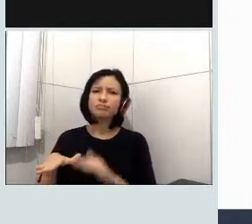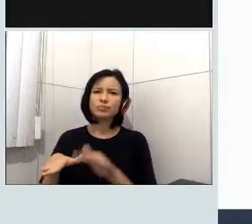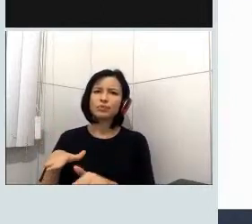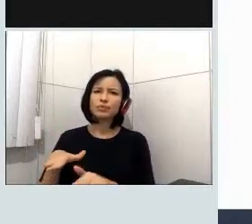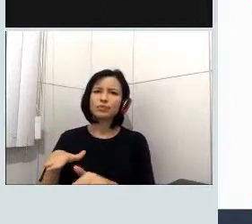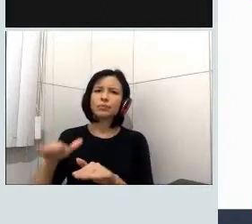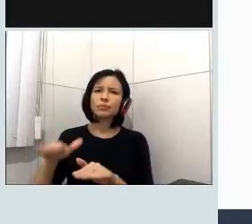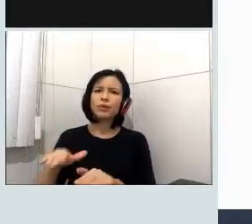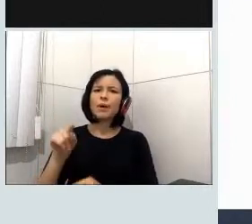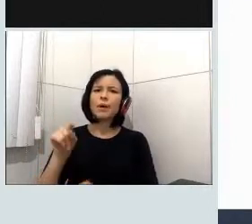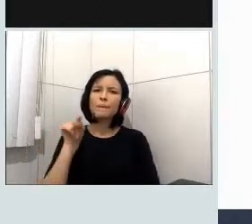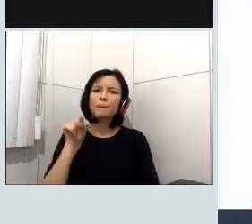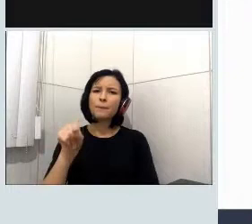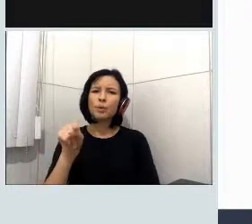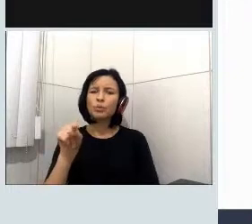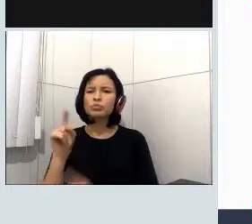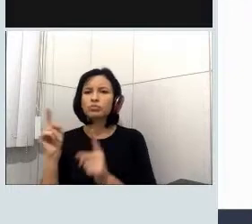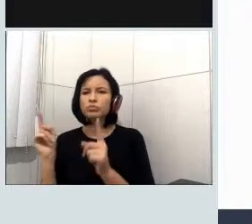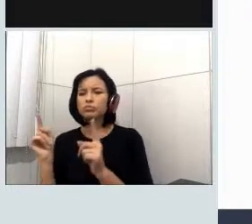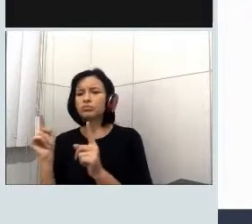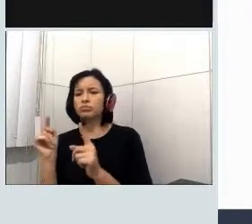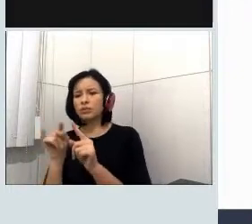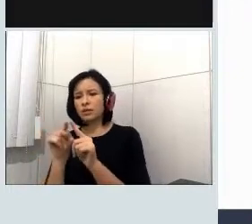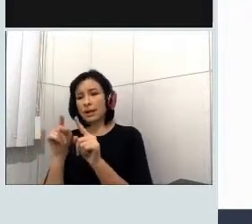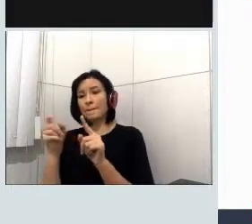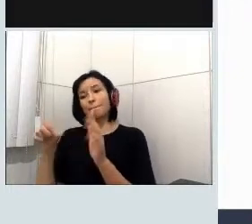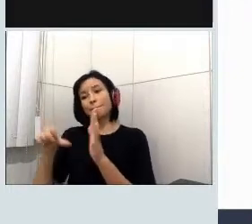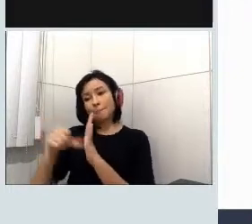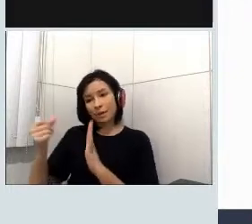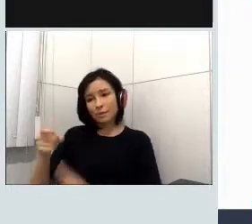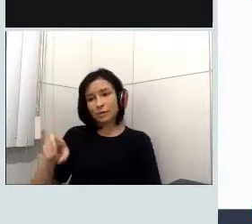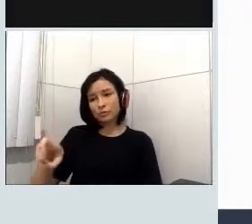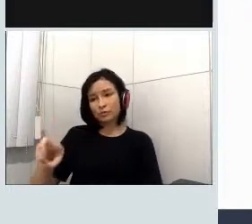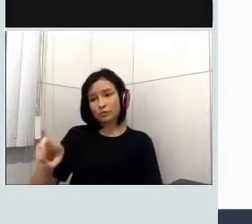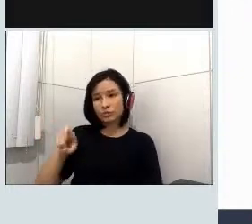o x primeiro, para depois achar o ponto médio.